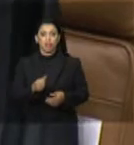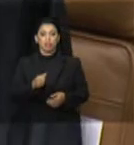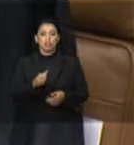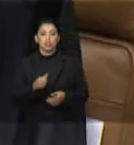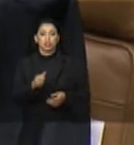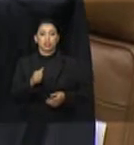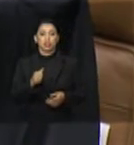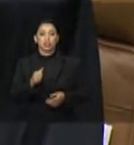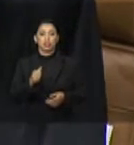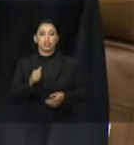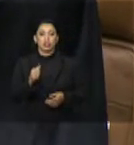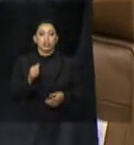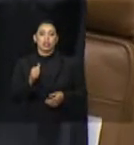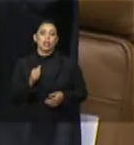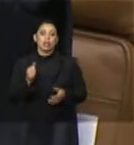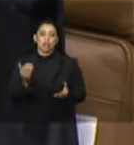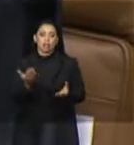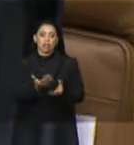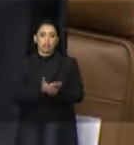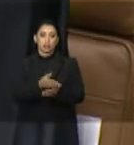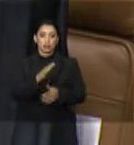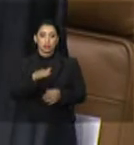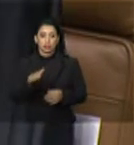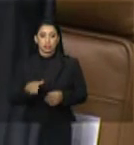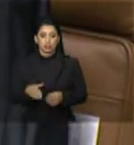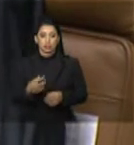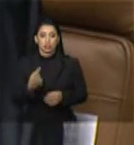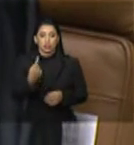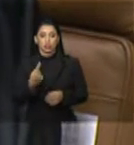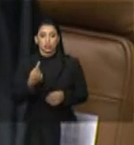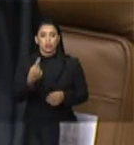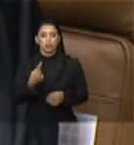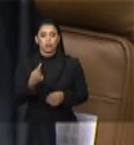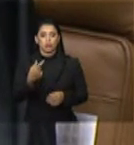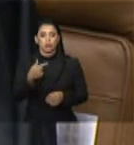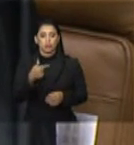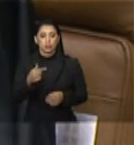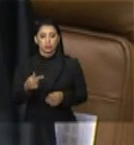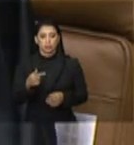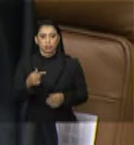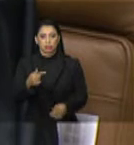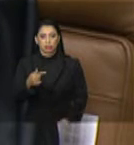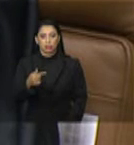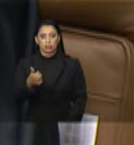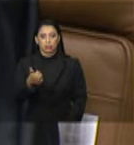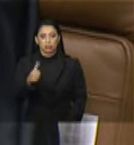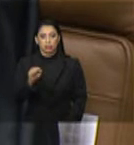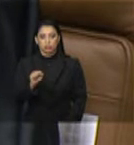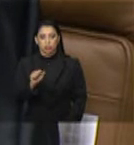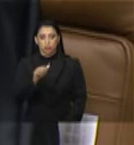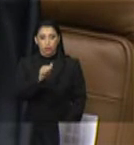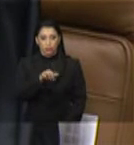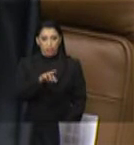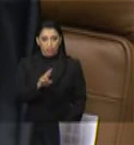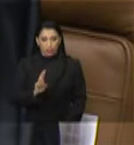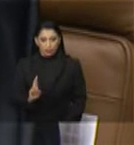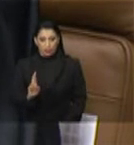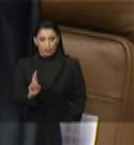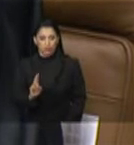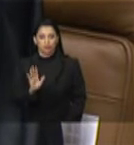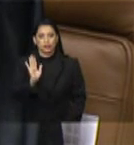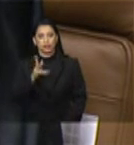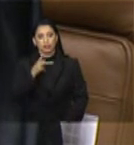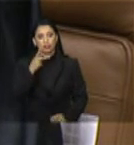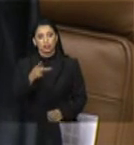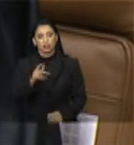rescisória 1718 que vossa excelência vende a pregar trata-se Como já mencionado